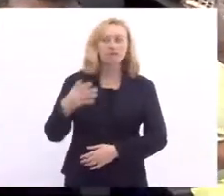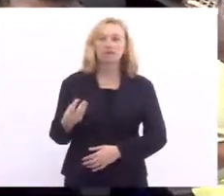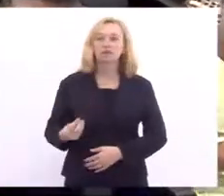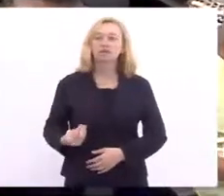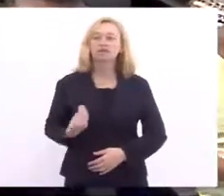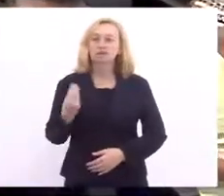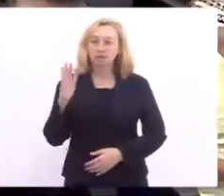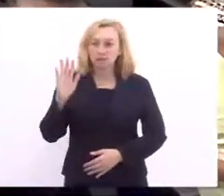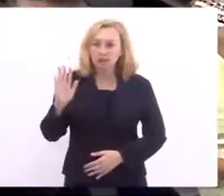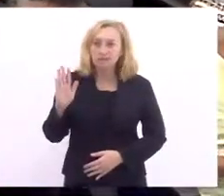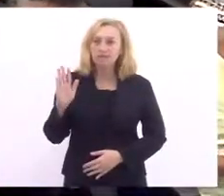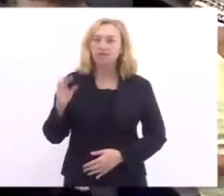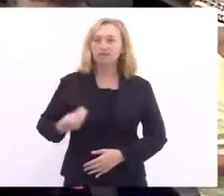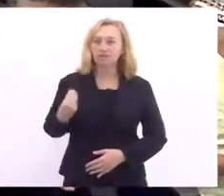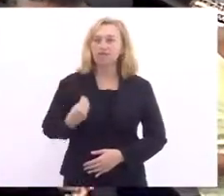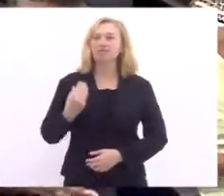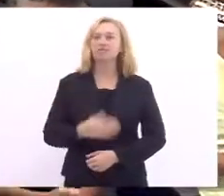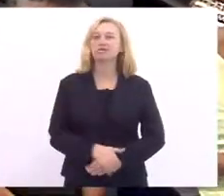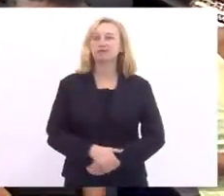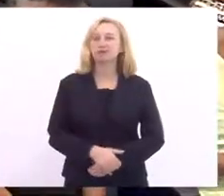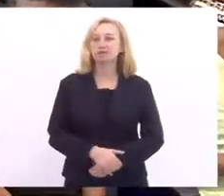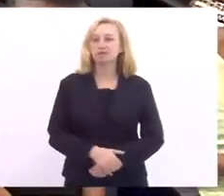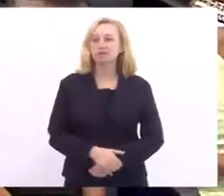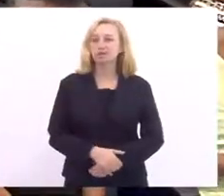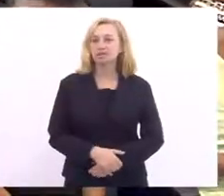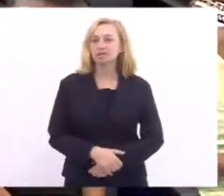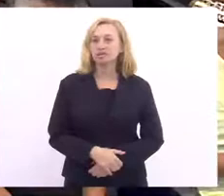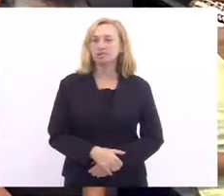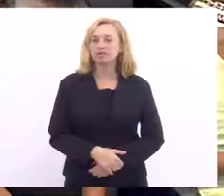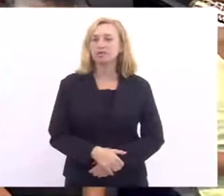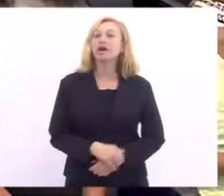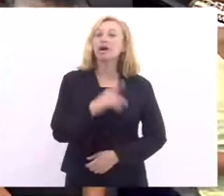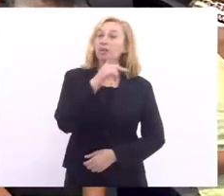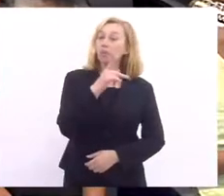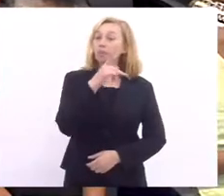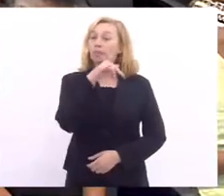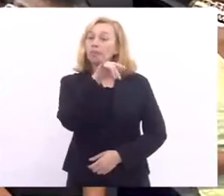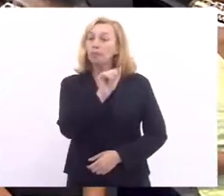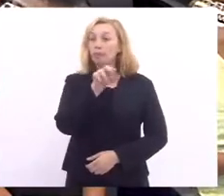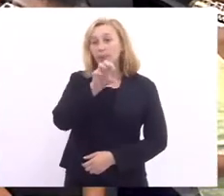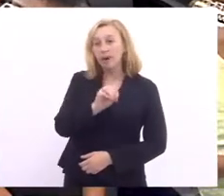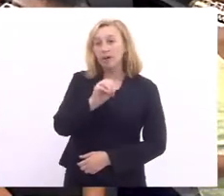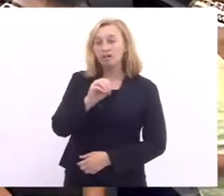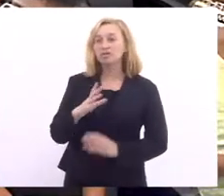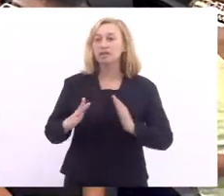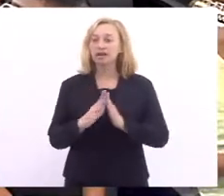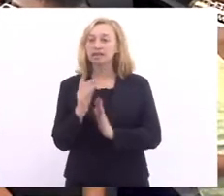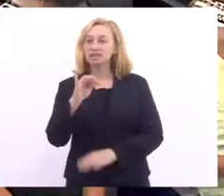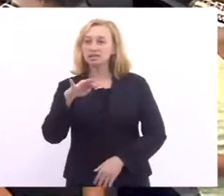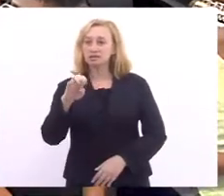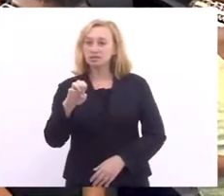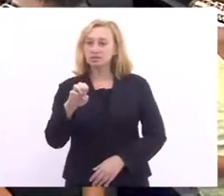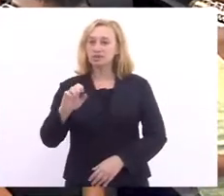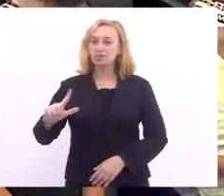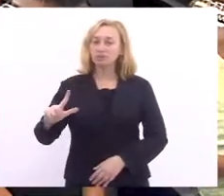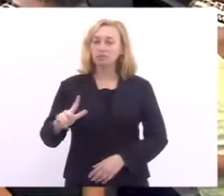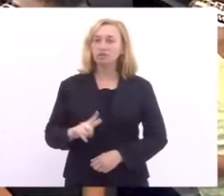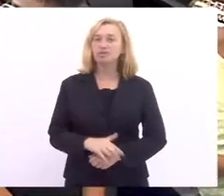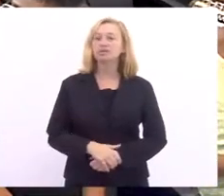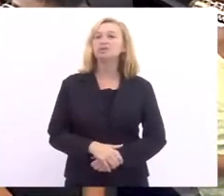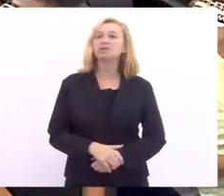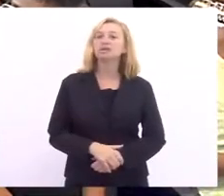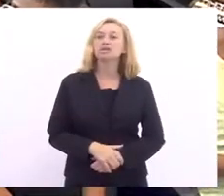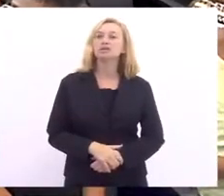presente Marielle vive a ah Paula vem assessora da Casa Civil do Governo do Estado Paula tema